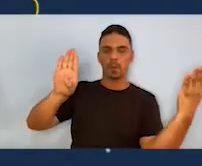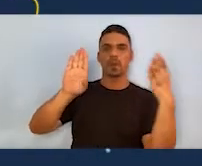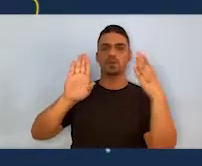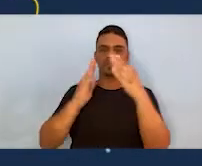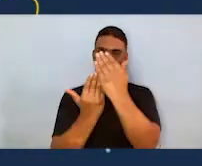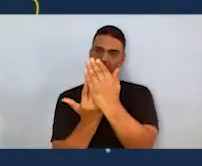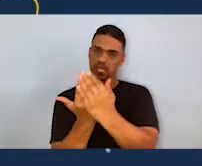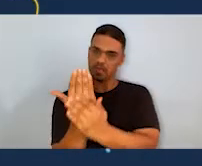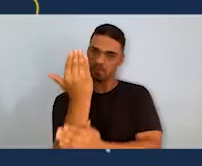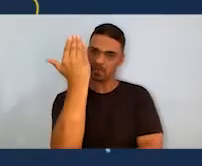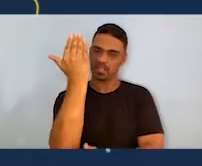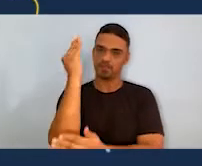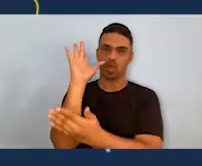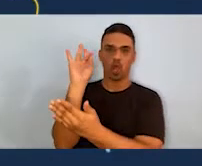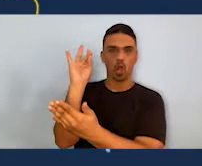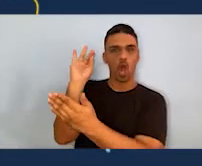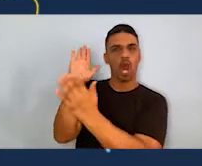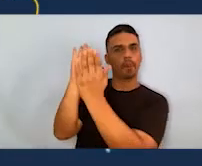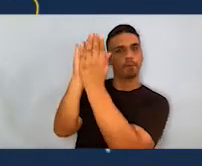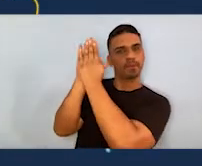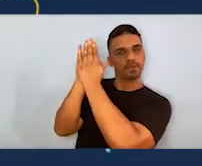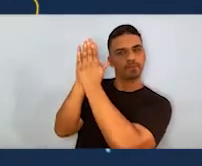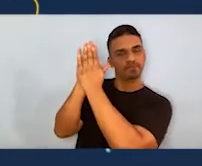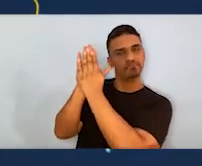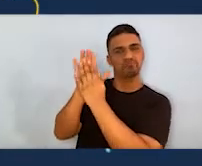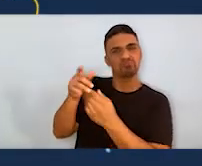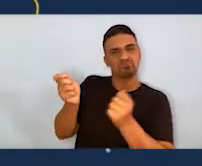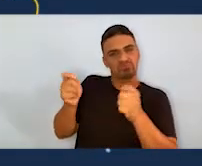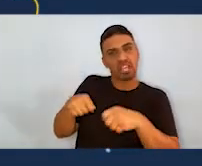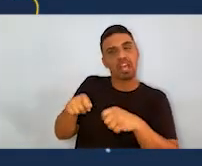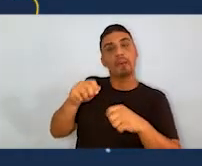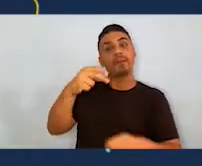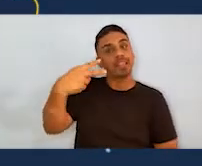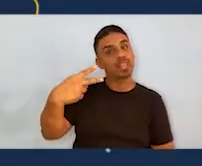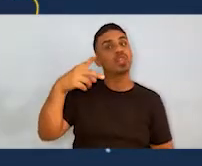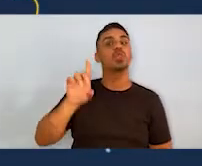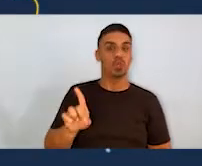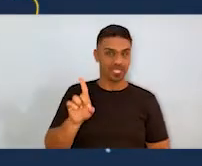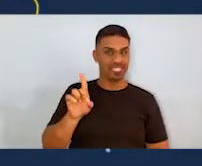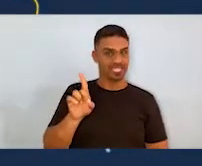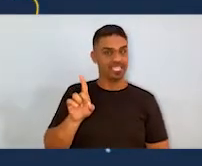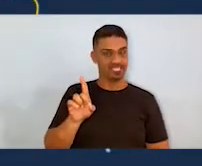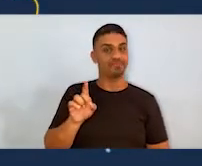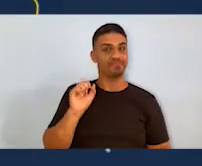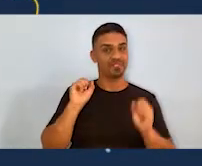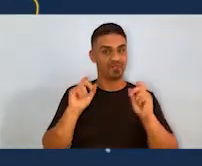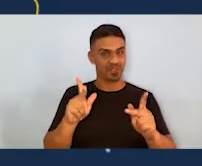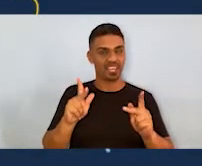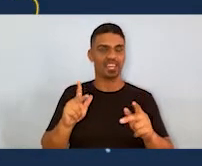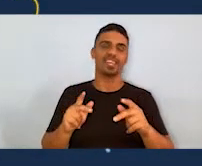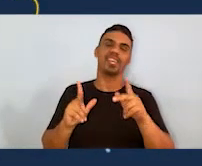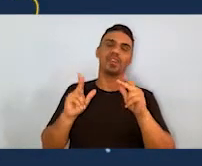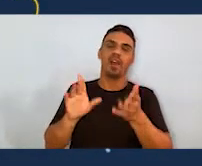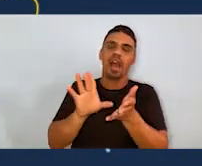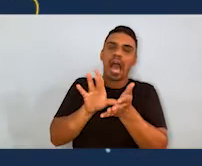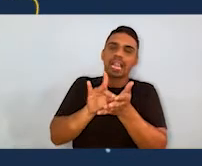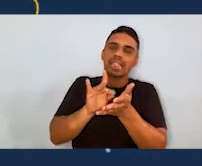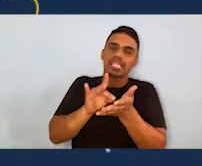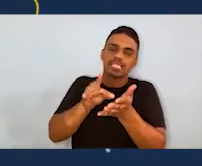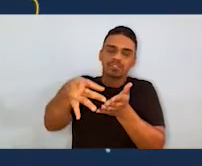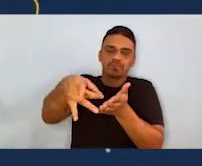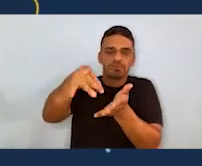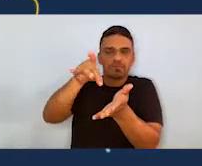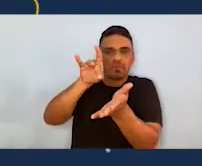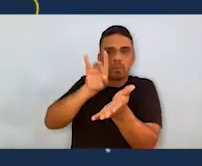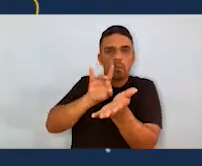mesmo qualquer coisa tridimensional. Mas a pixel art ela vai continuar sendo 2D colada numa coisa 2D, tipo um adesivo. O adesivo